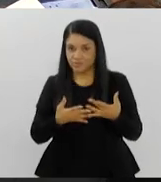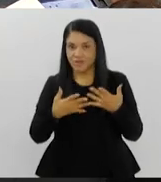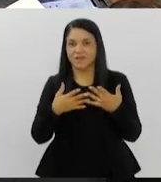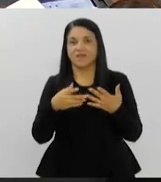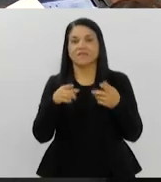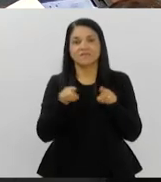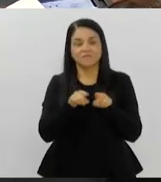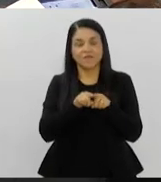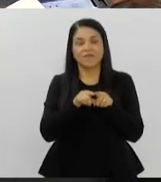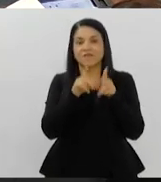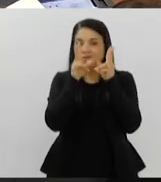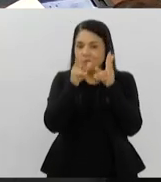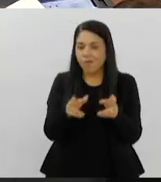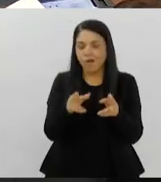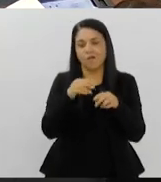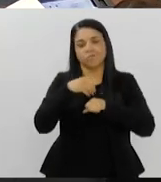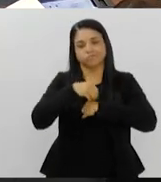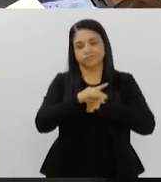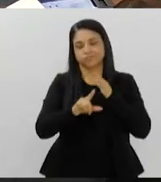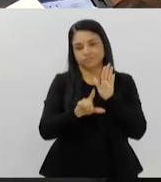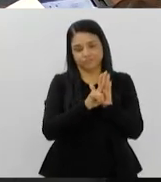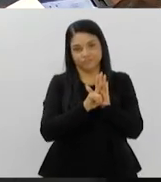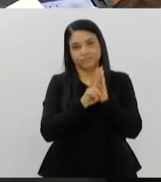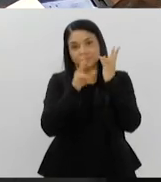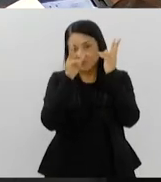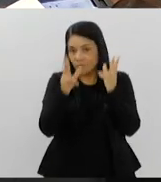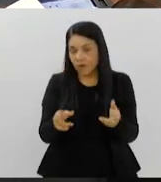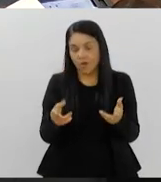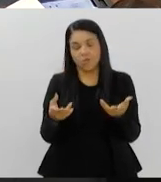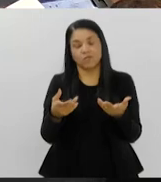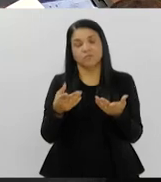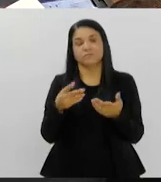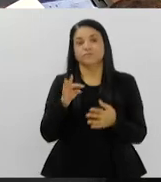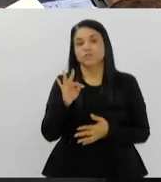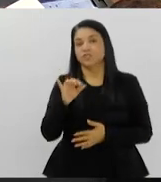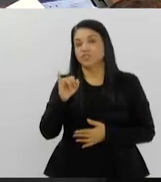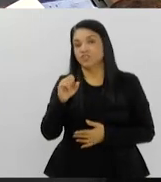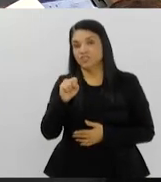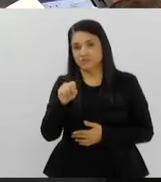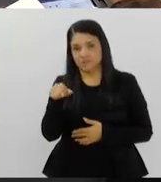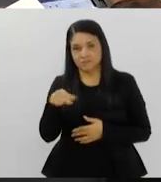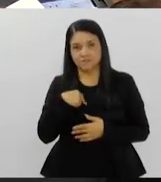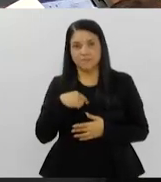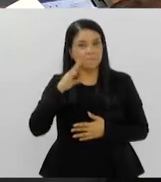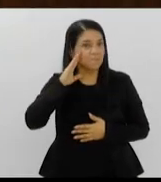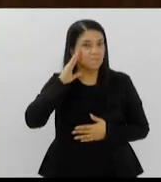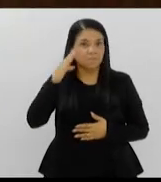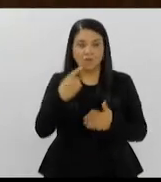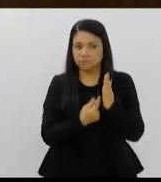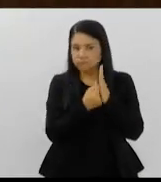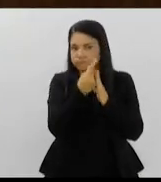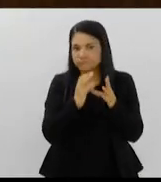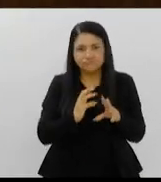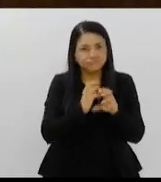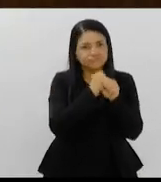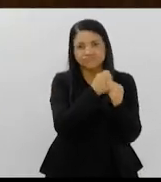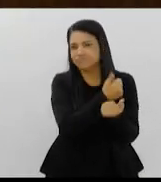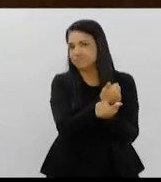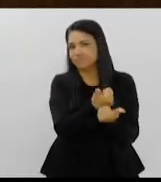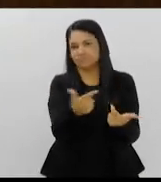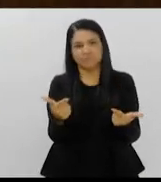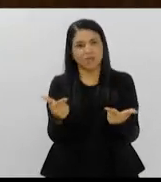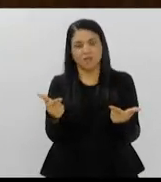pela TIS, a mesma questão. E esse é a mesma questão. Tanto com a prioridade, não tem previsão orçamentária para tal, e seria a